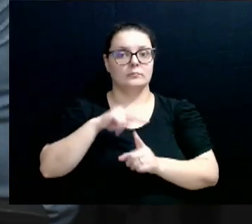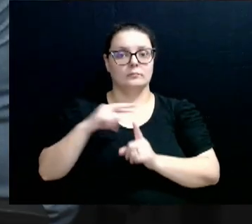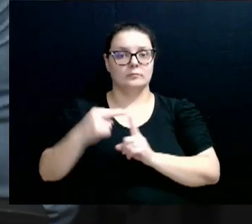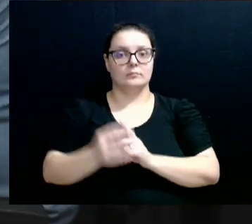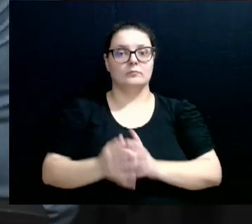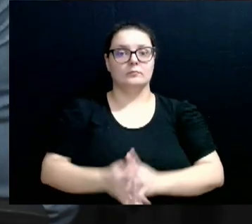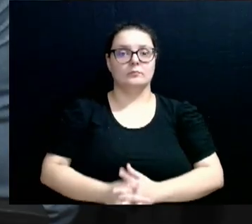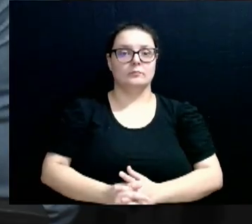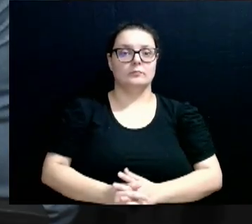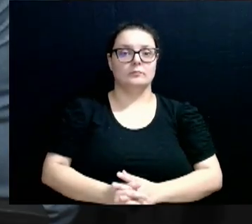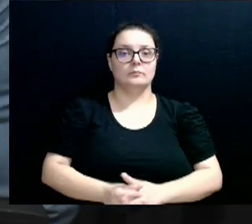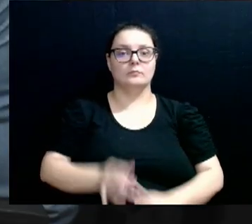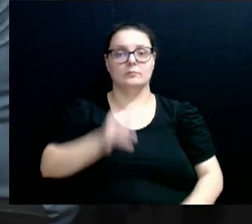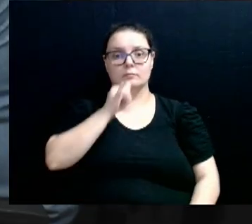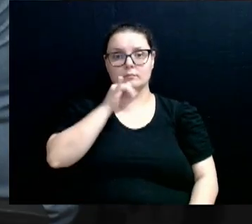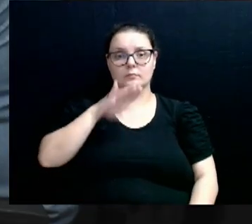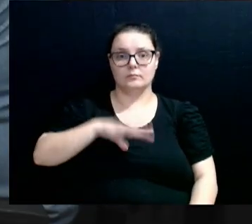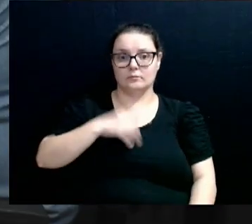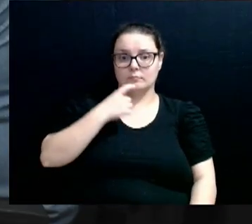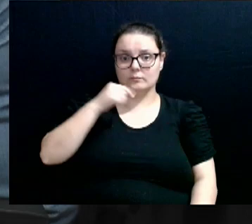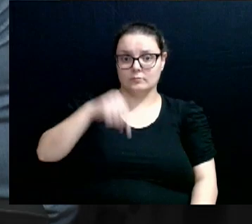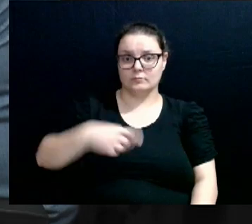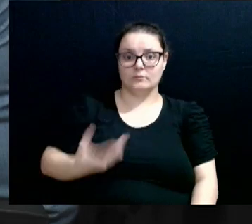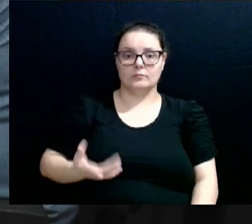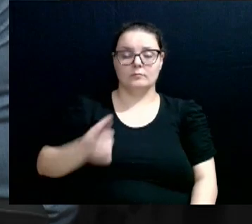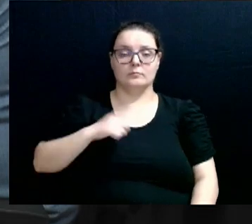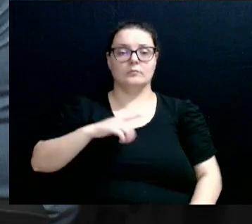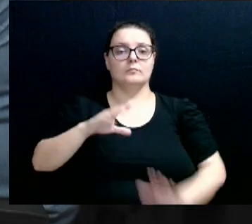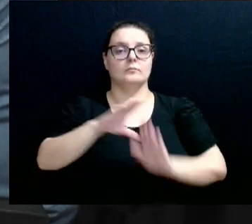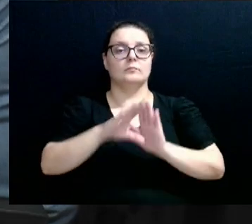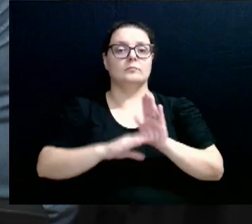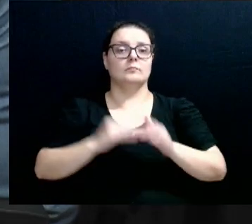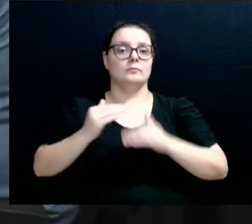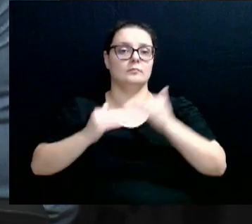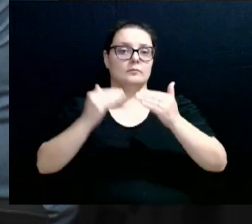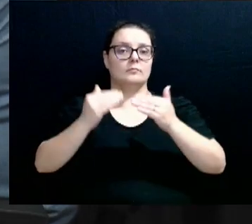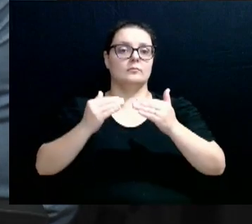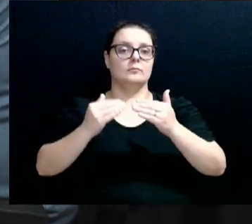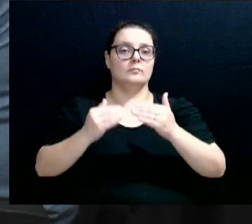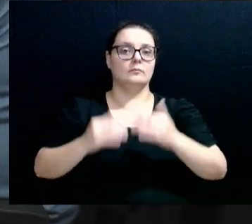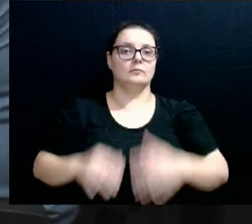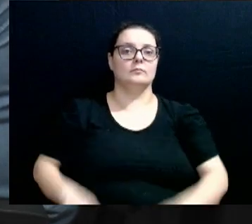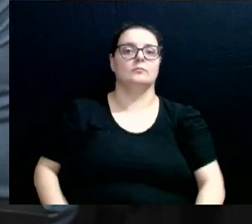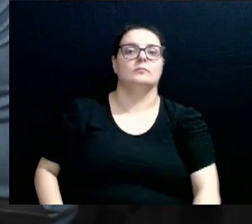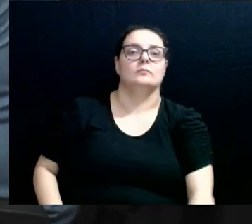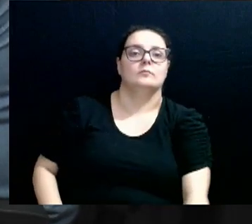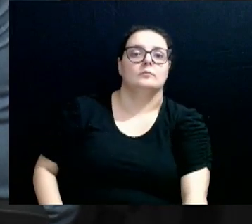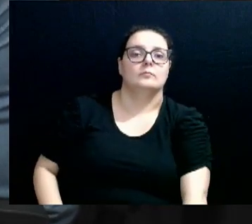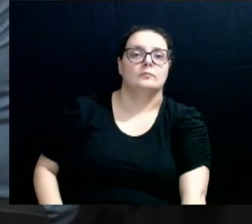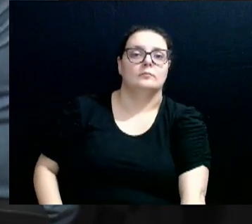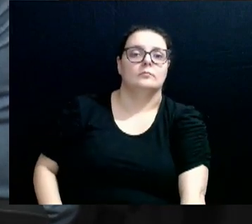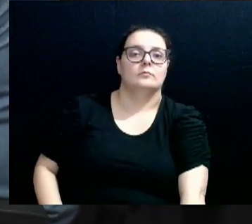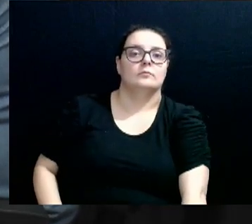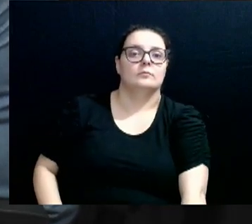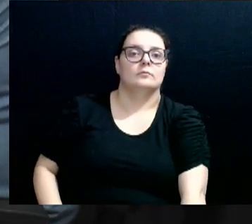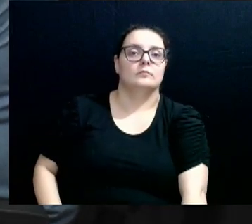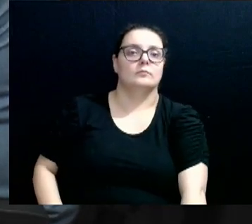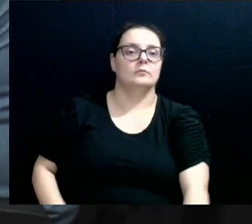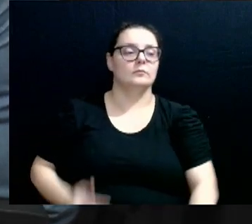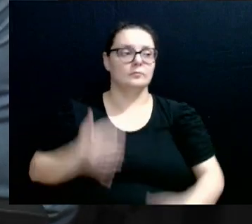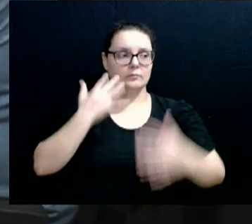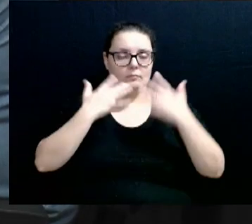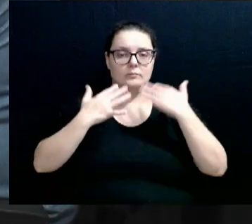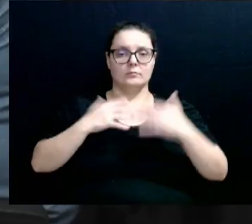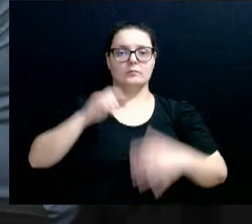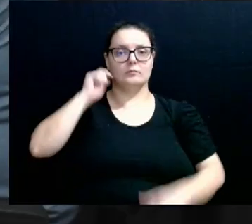o Campinas tem o Programa de Desenvolvimento de Lideranças Negras na Gestão, que é um programa lançado, né, em decreto